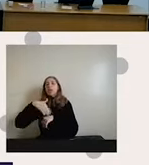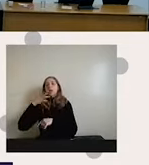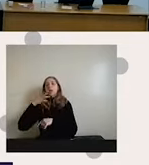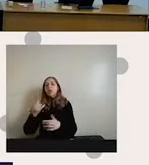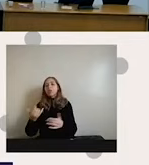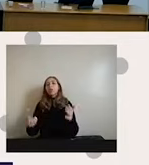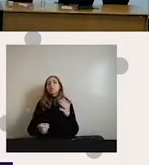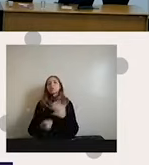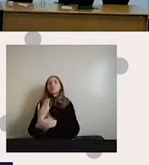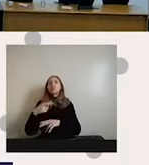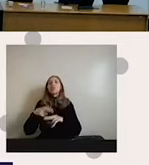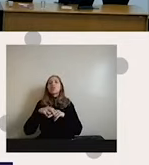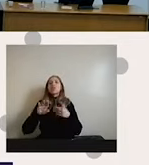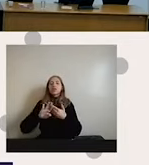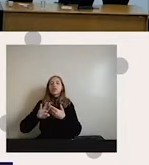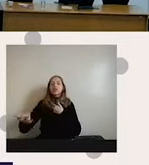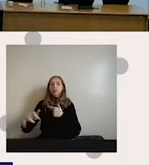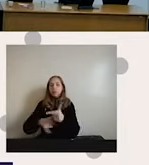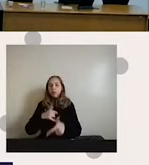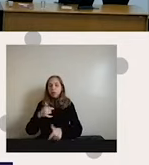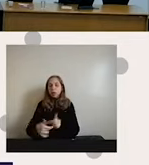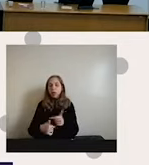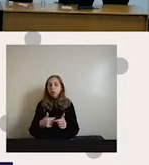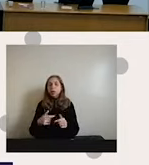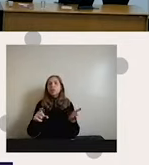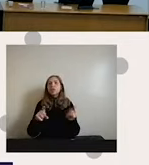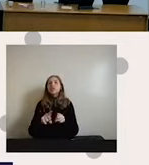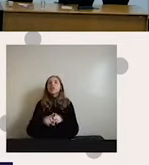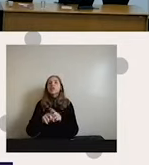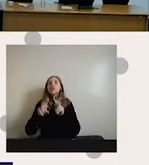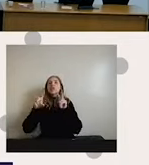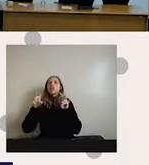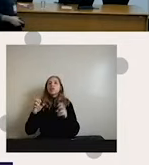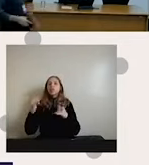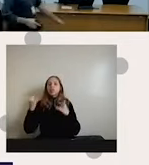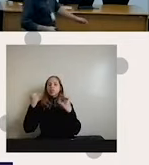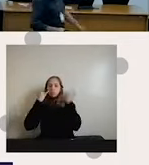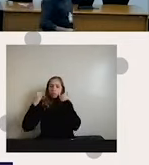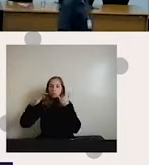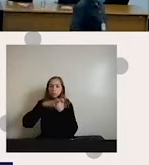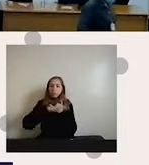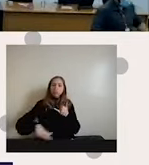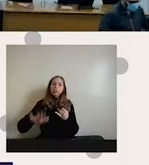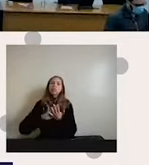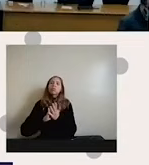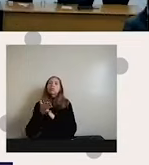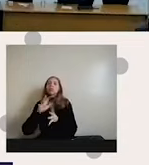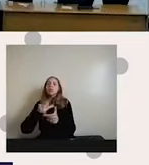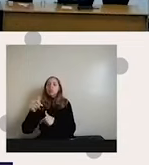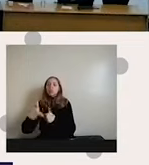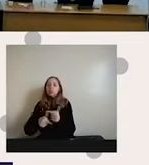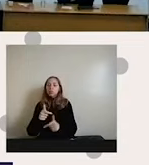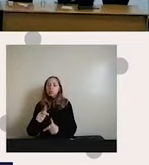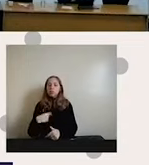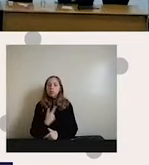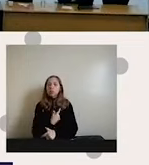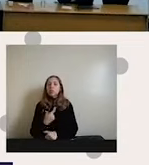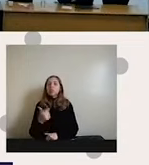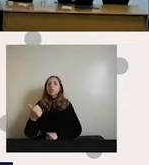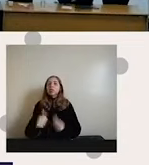a gente discute sobre reestruturação produtiva, sobre as transformações do mundo do trabalho, né? E o quanto que essa nossa análise, né, de um ponto de